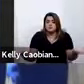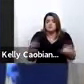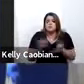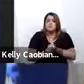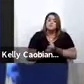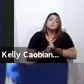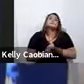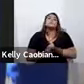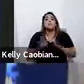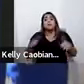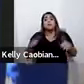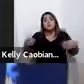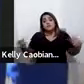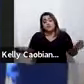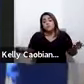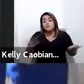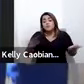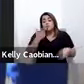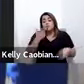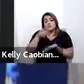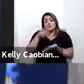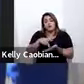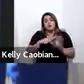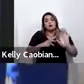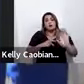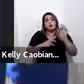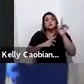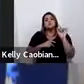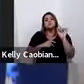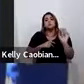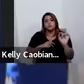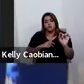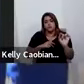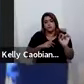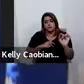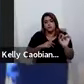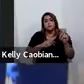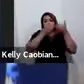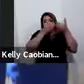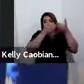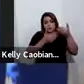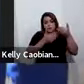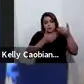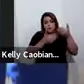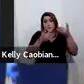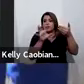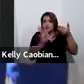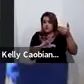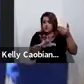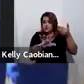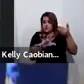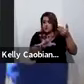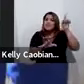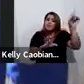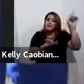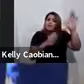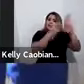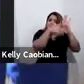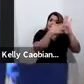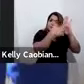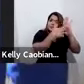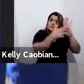na verdade, o que acabou acontecendo, a partir desse princípio, é que a empresa tinha uma visão